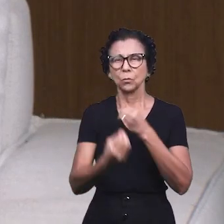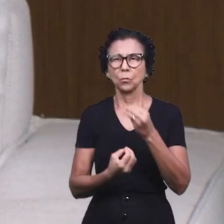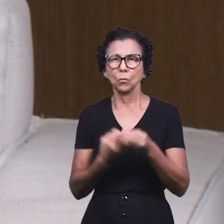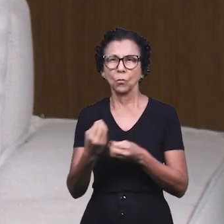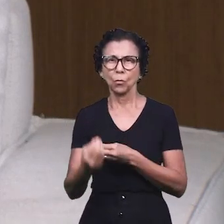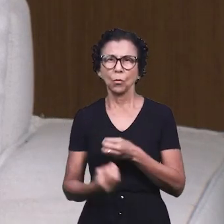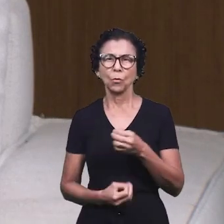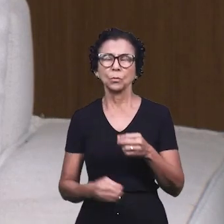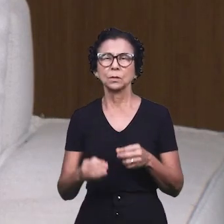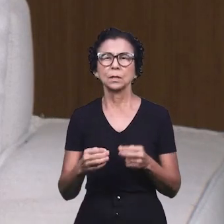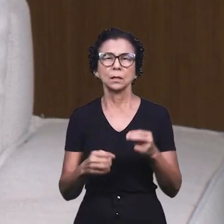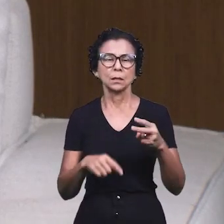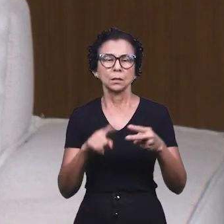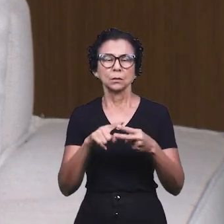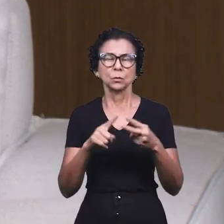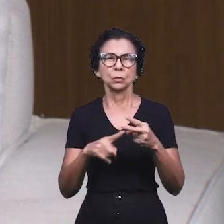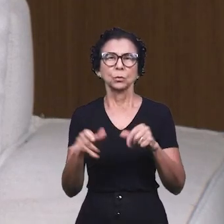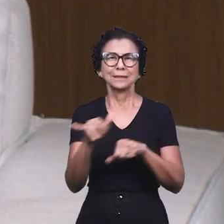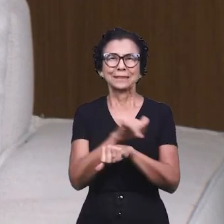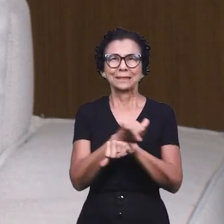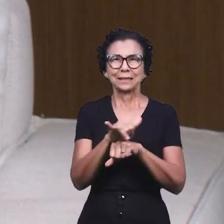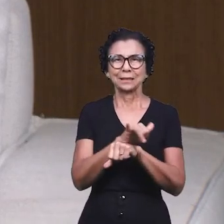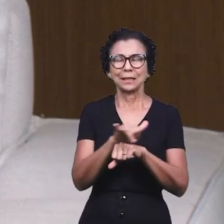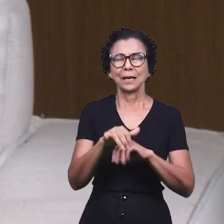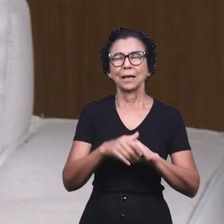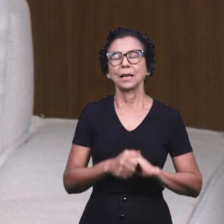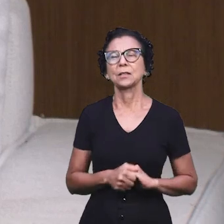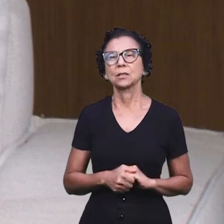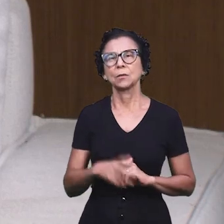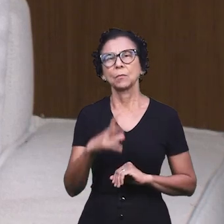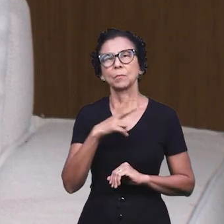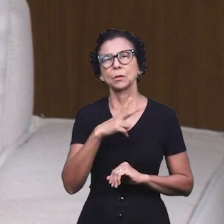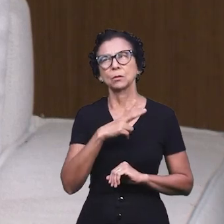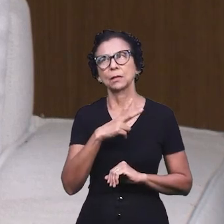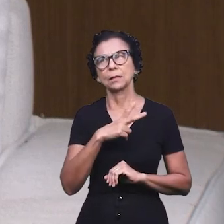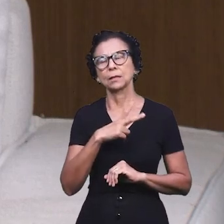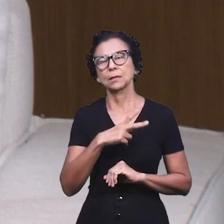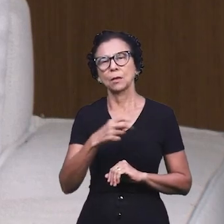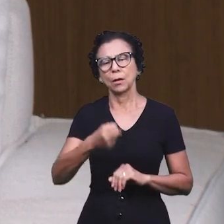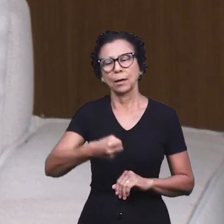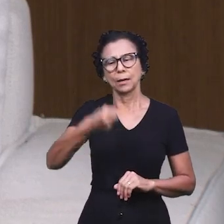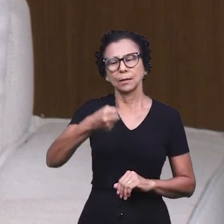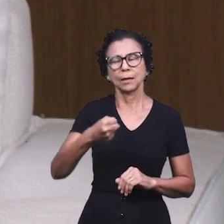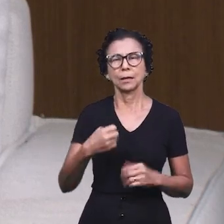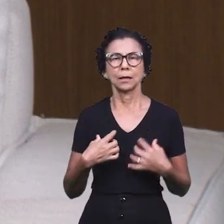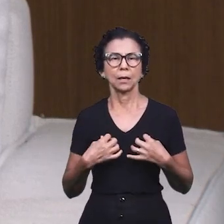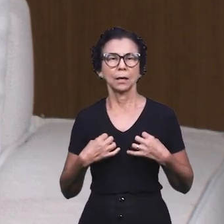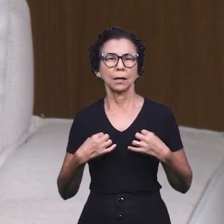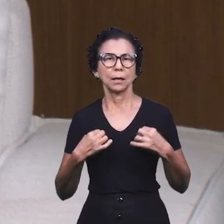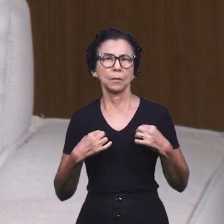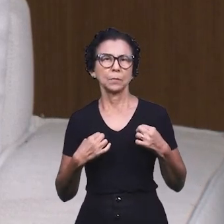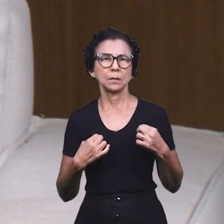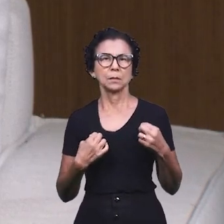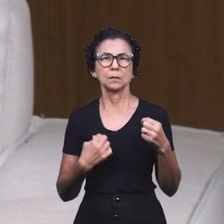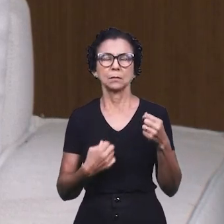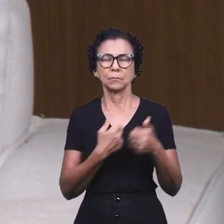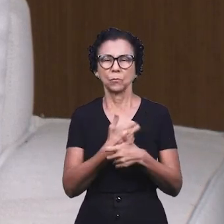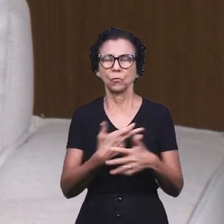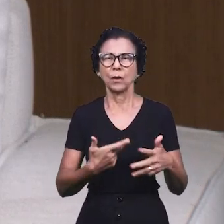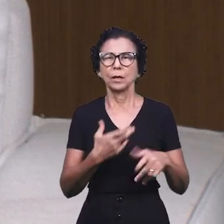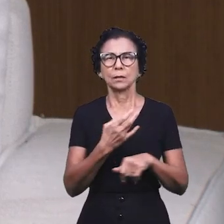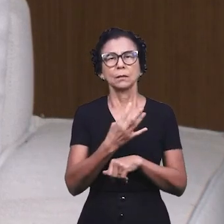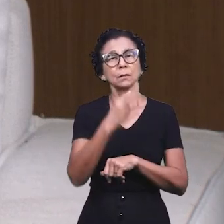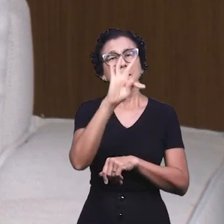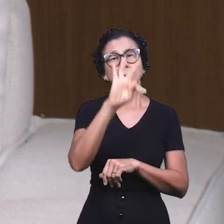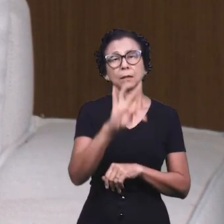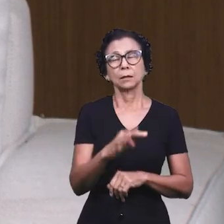de como trabalhar com a sublimação. Sublimação nada mais é que você personalizar um azulejo, uma caneca, uma camisa. Tem